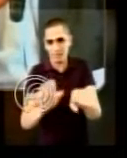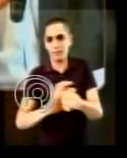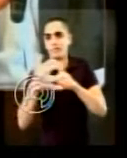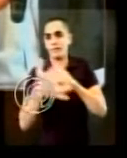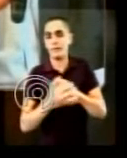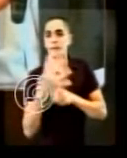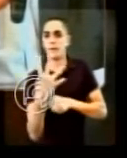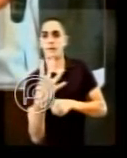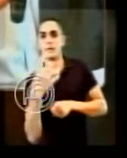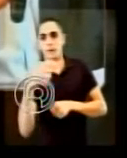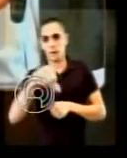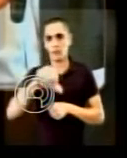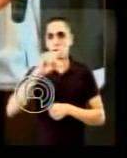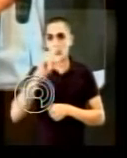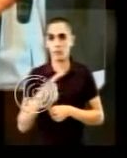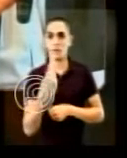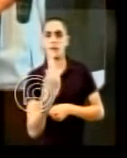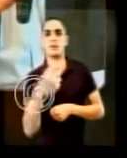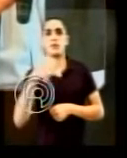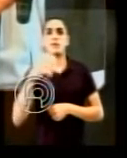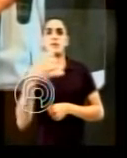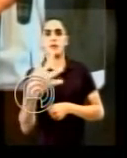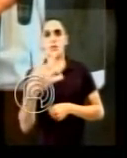49.194, confirmados